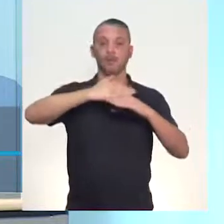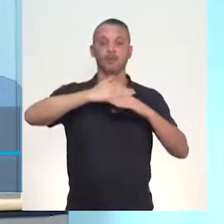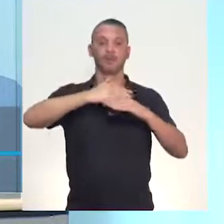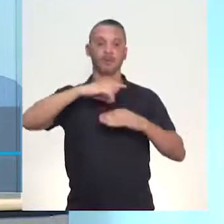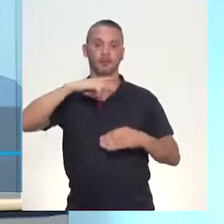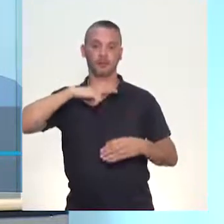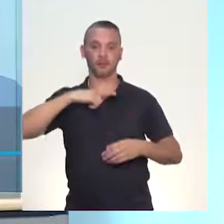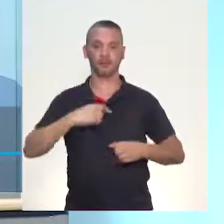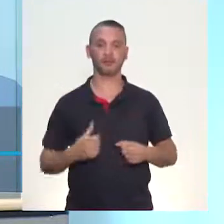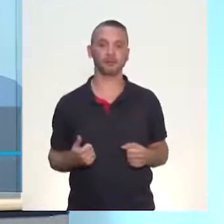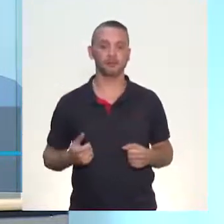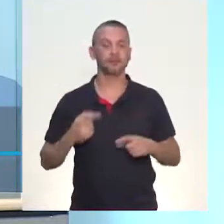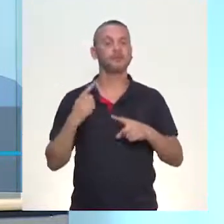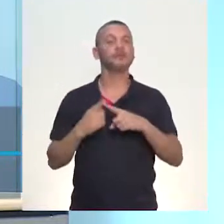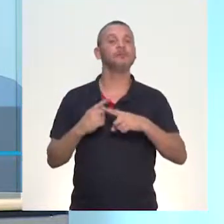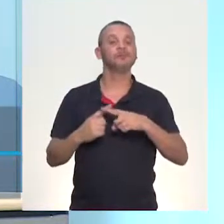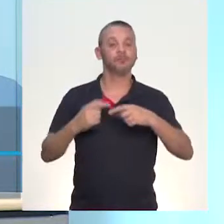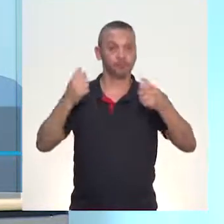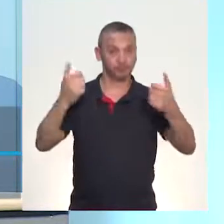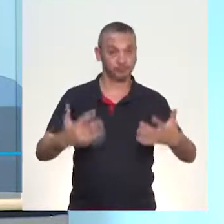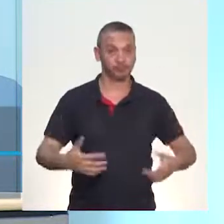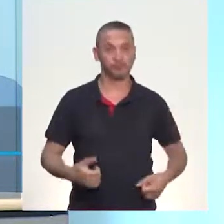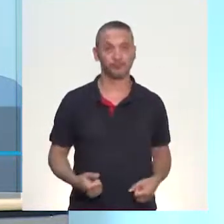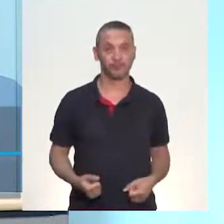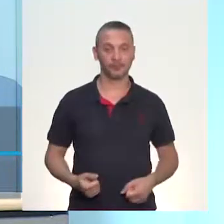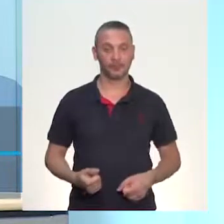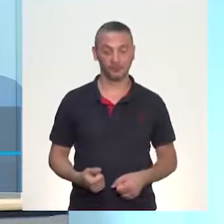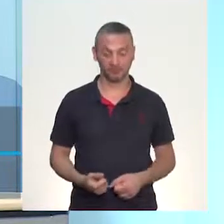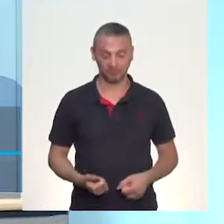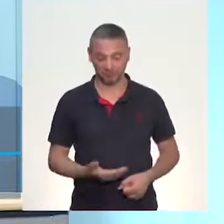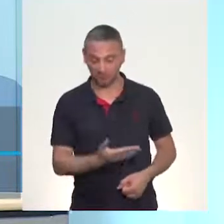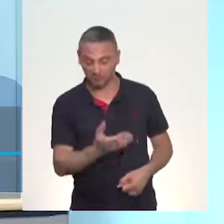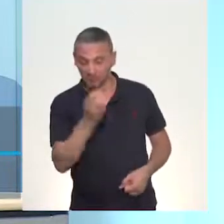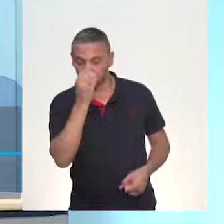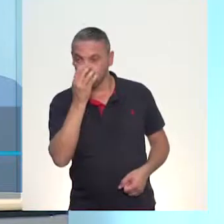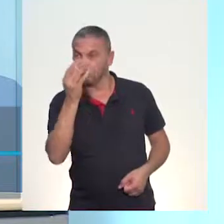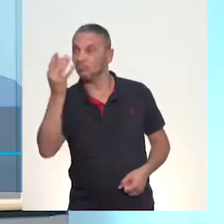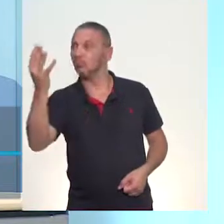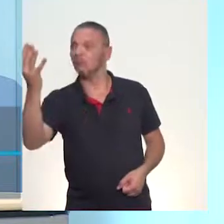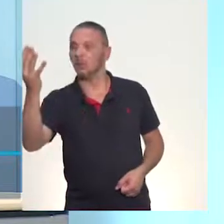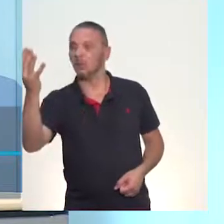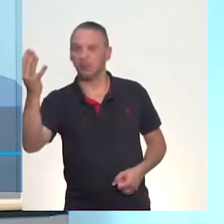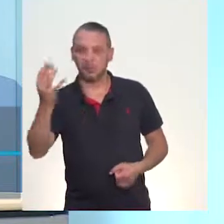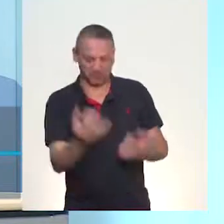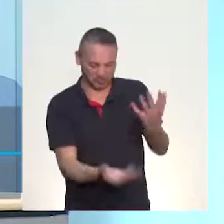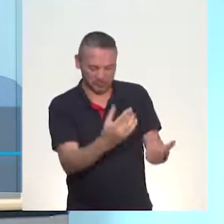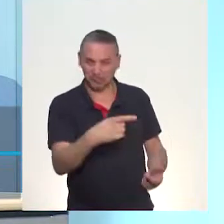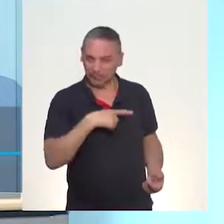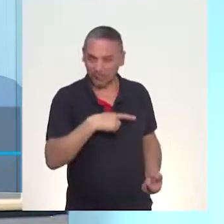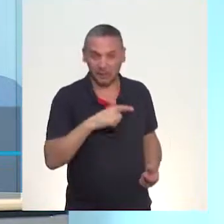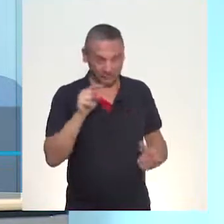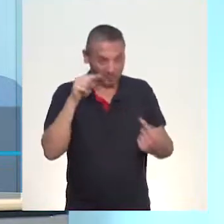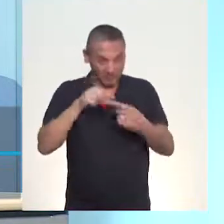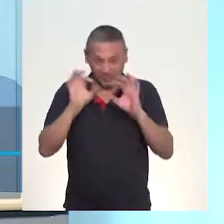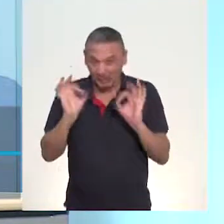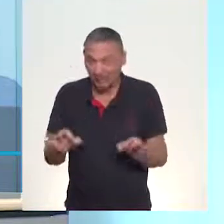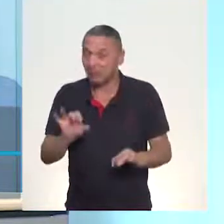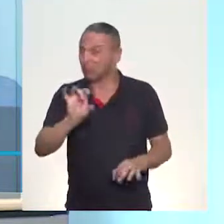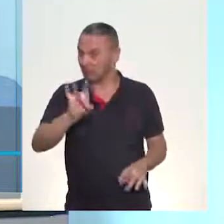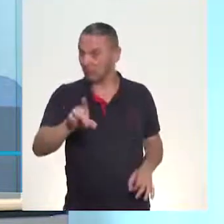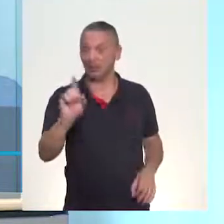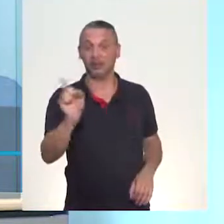incorreção também, né? Porque não é só onde há fumaça, há fogo. Existem a questão da fumaça e do fogo,